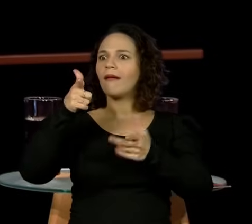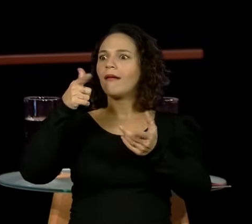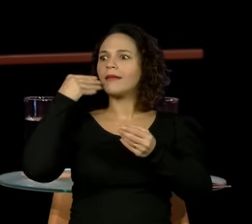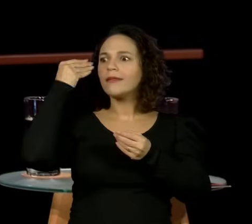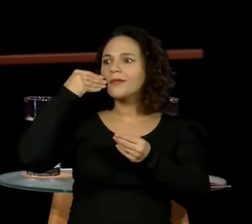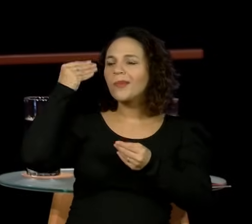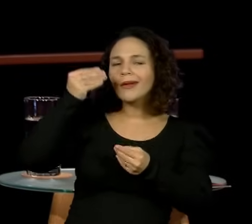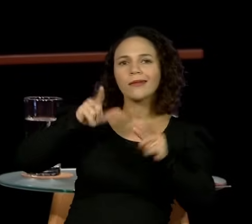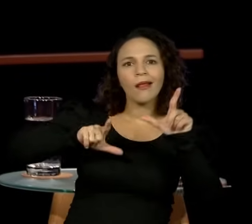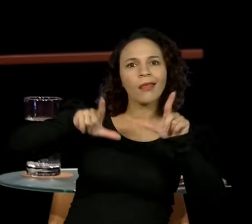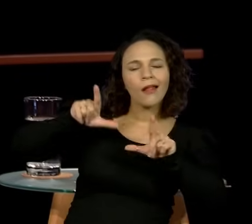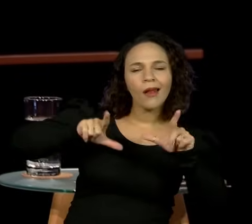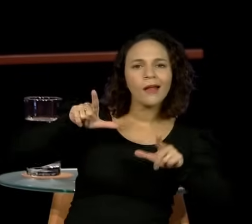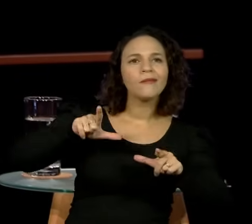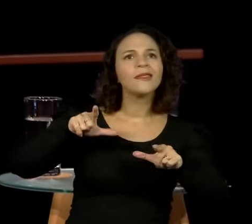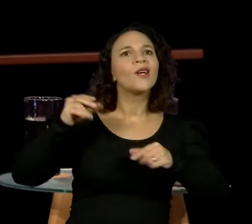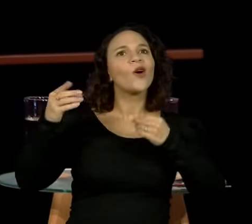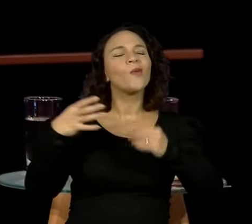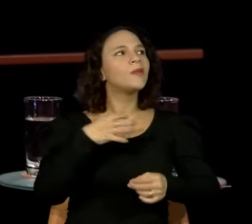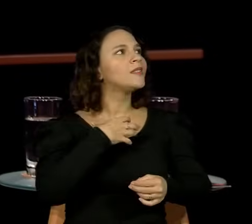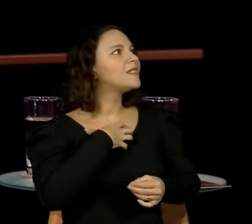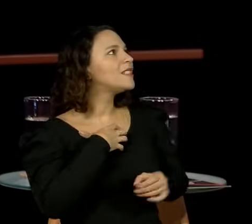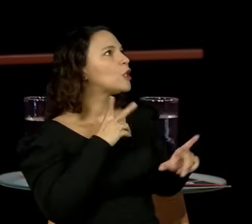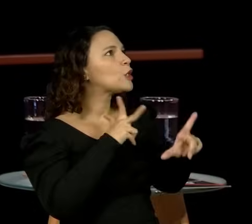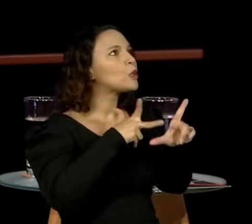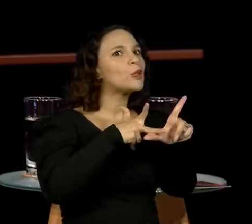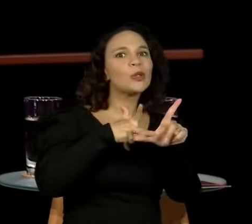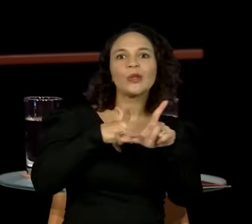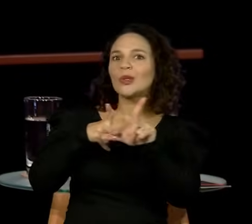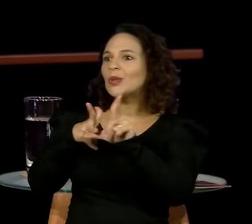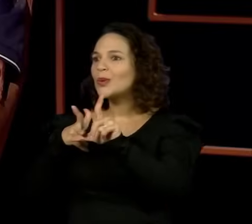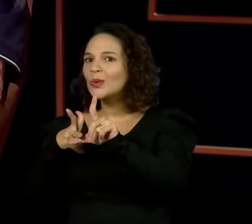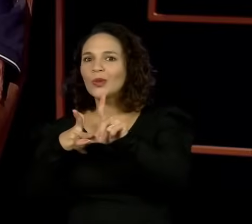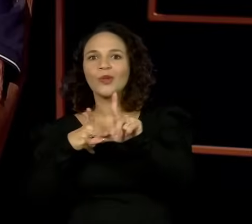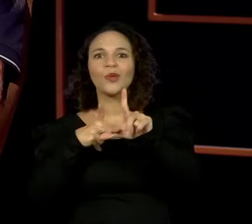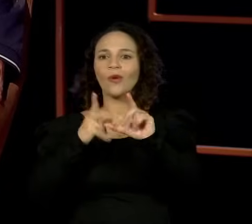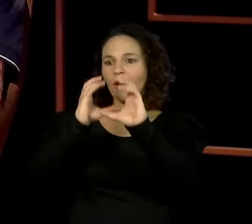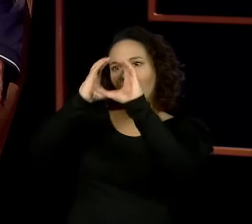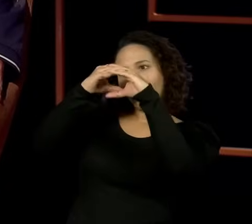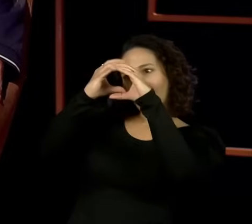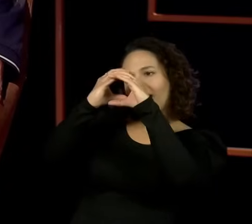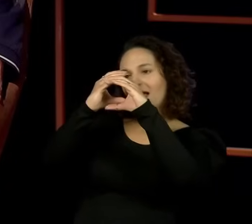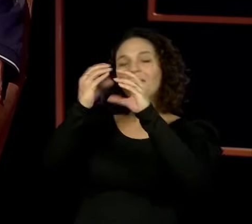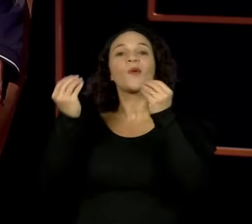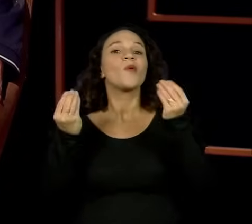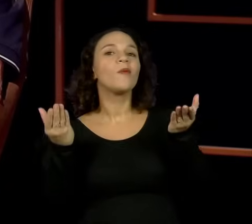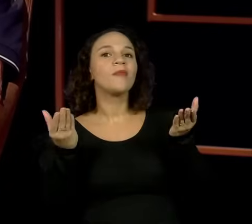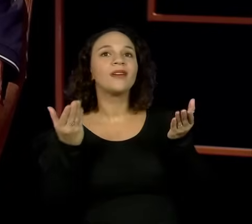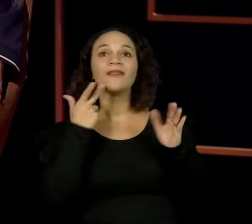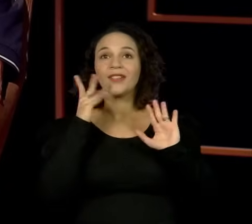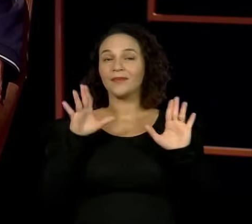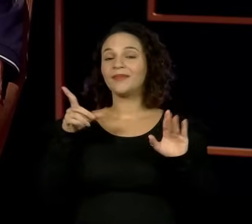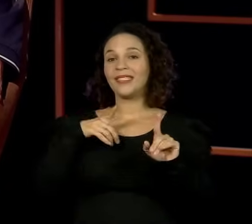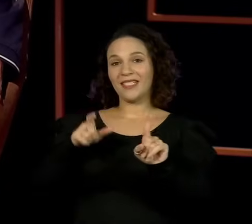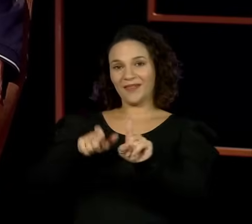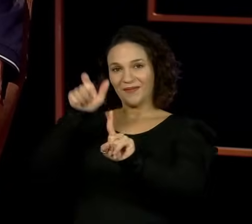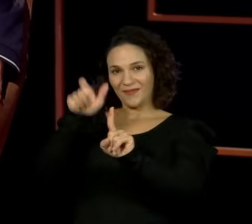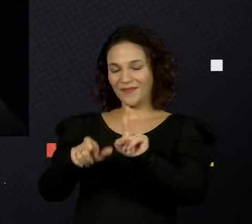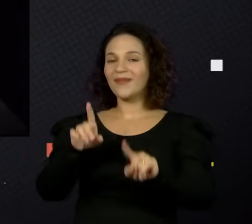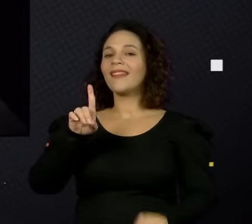é que o Jaque Lagoa se sentiu ali no estúdio, com as câmeras? Eu não me sentia bem. Quem dirigia era o Davi